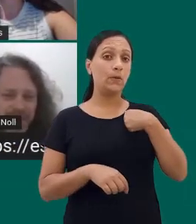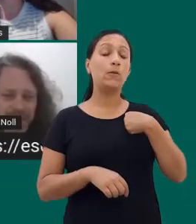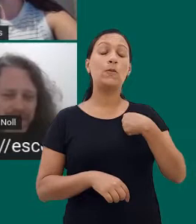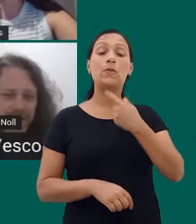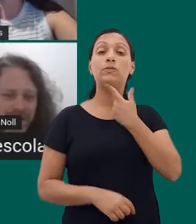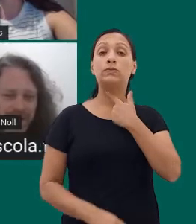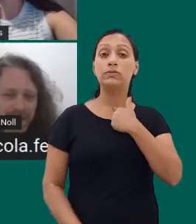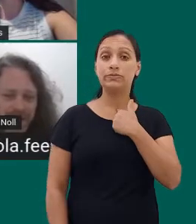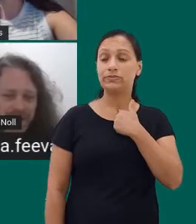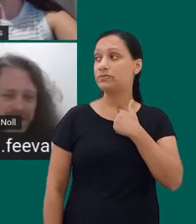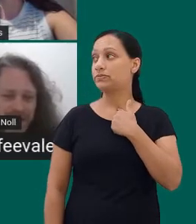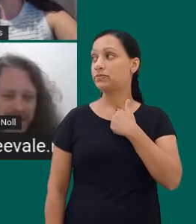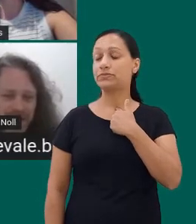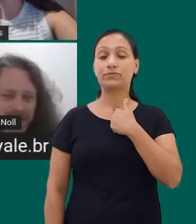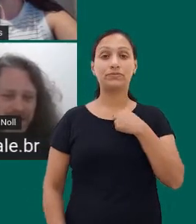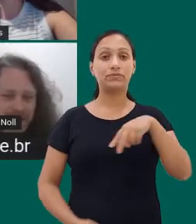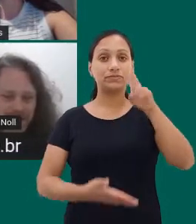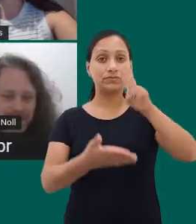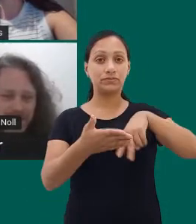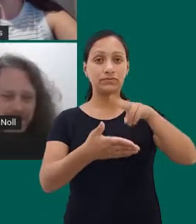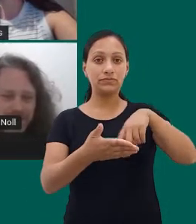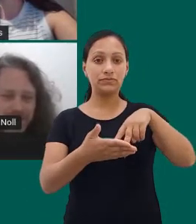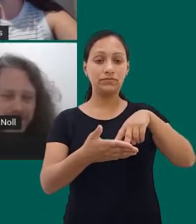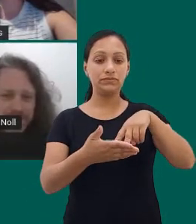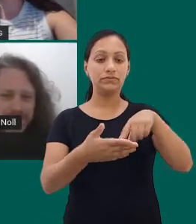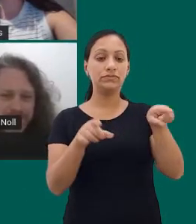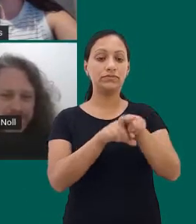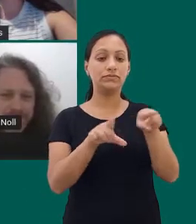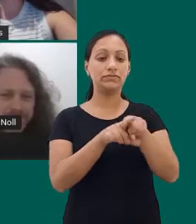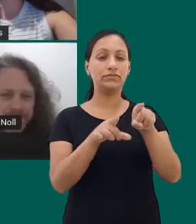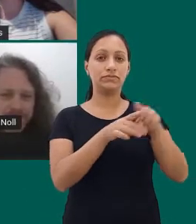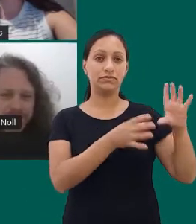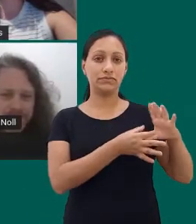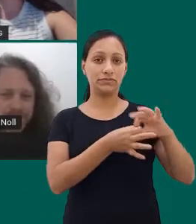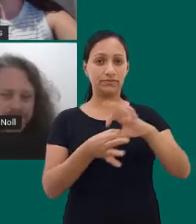de ler um conto que vai contextualizar toda